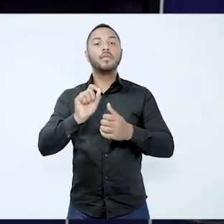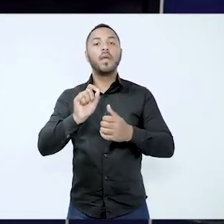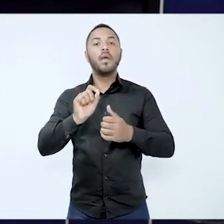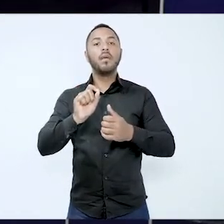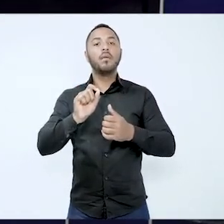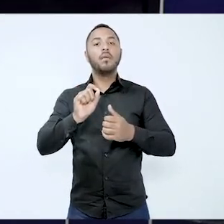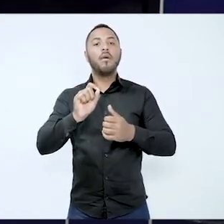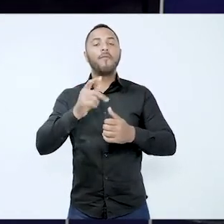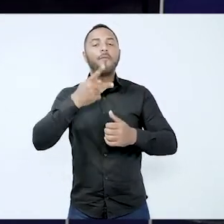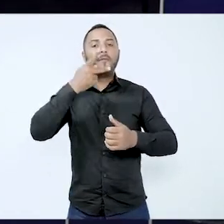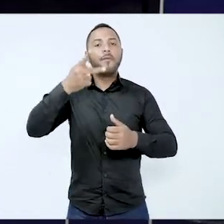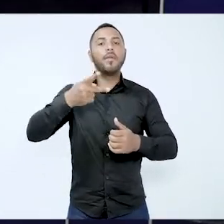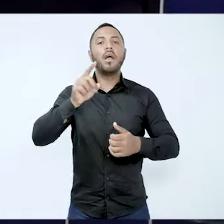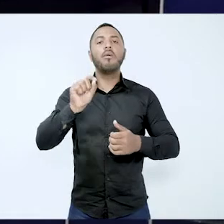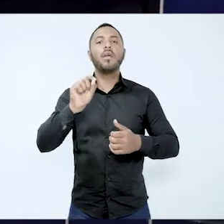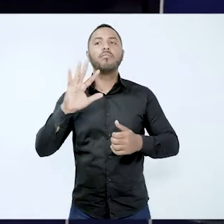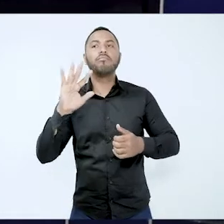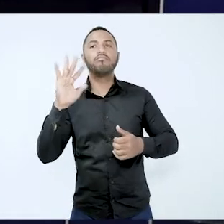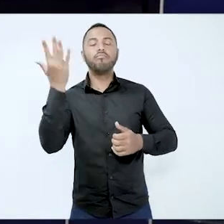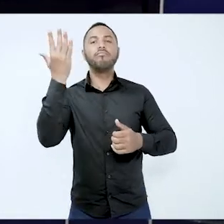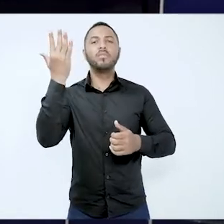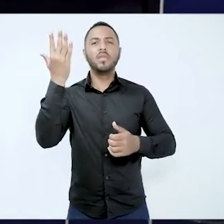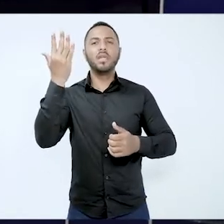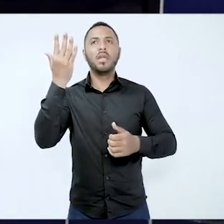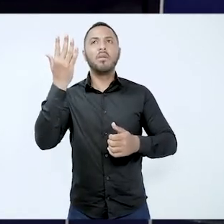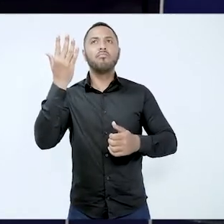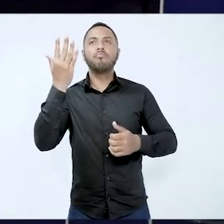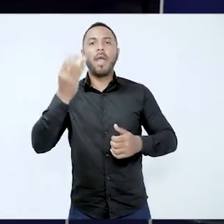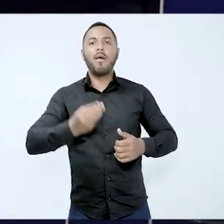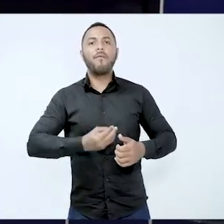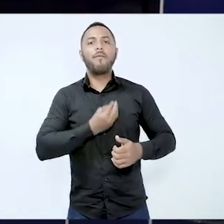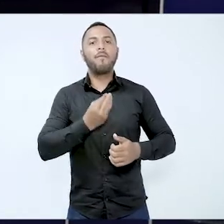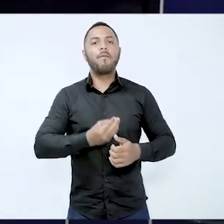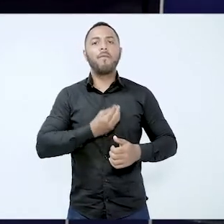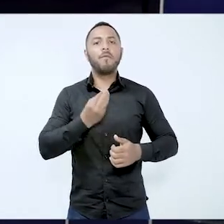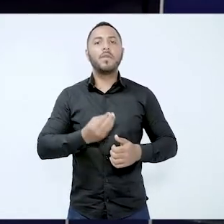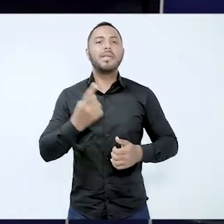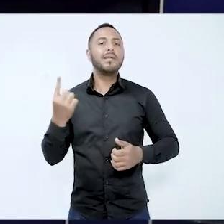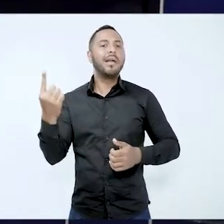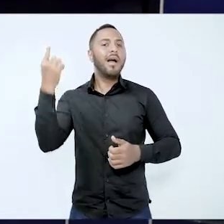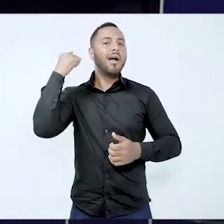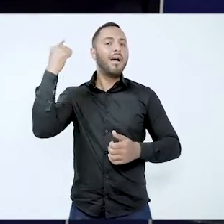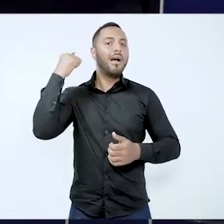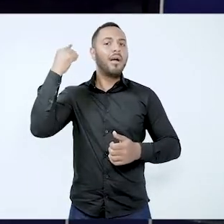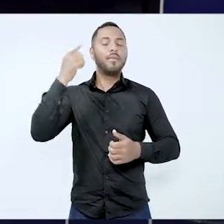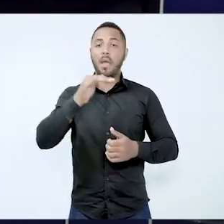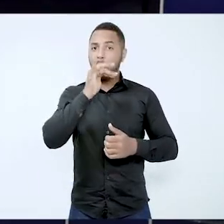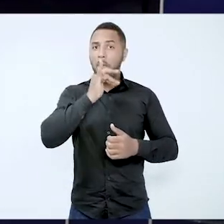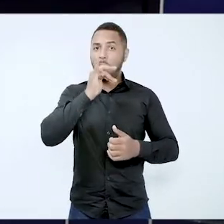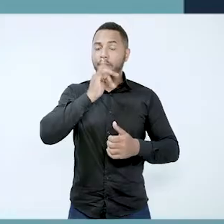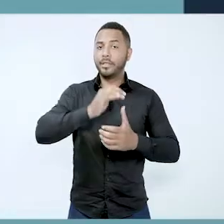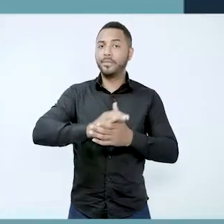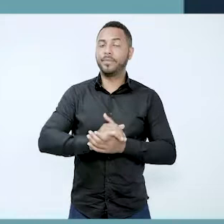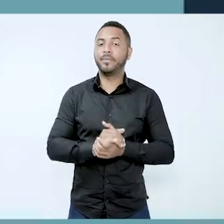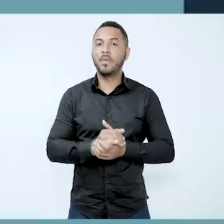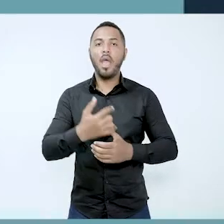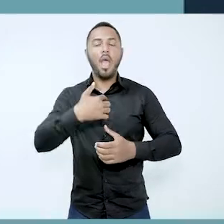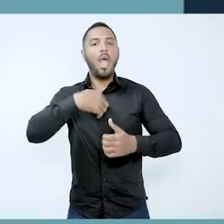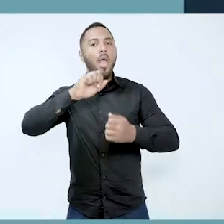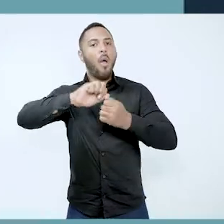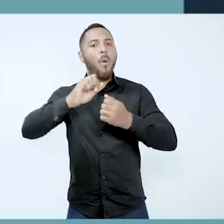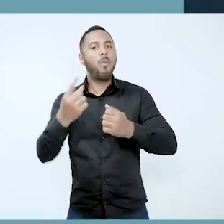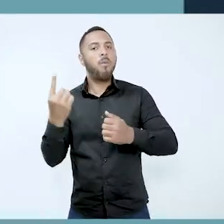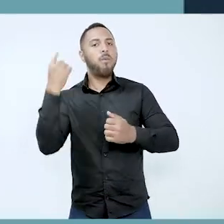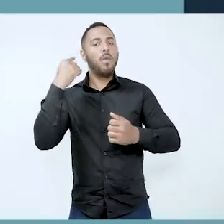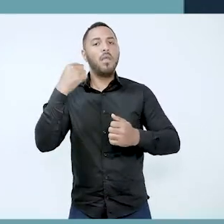sobre fatos que tiveram uma marca grandiosa no nosso passado. Por exemplo, eu